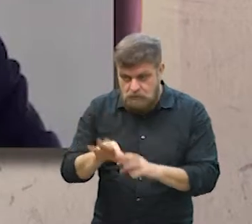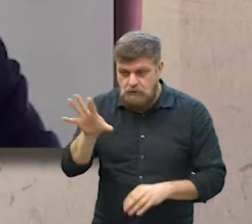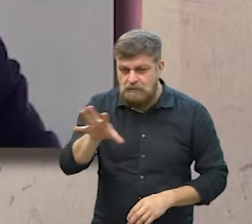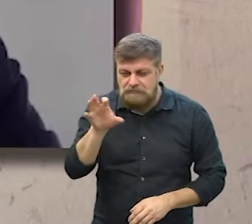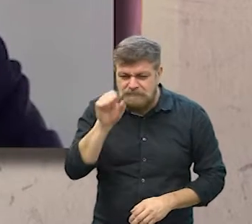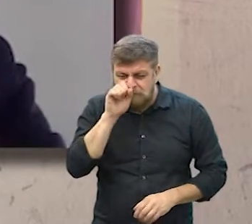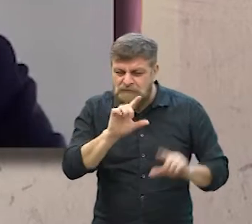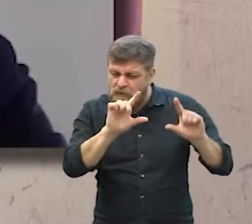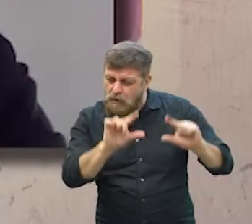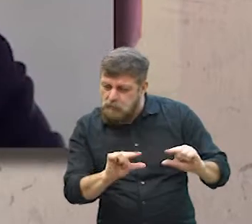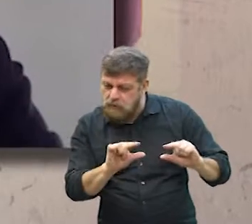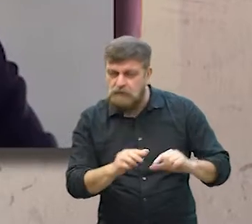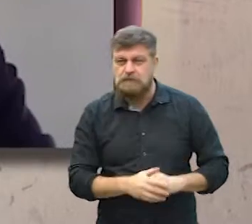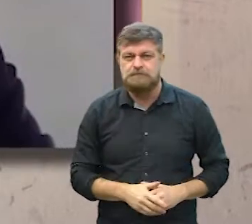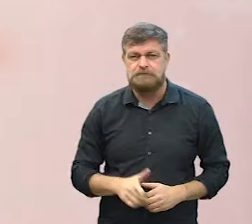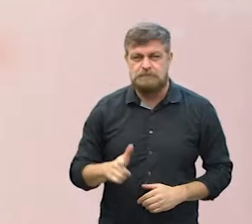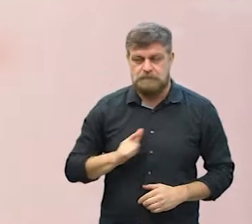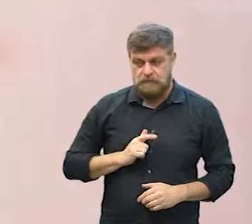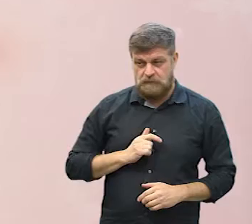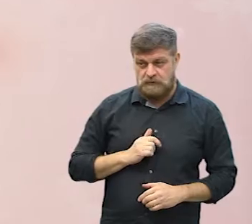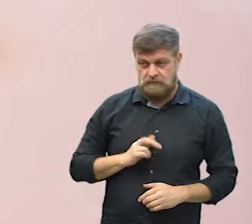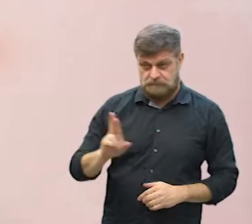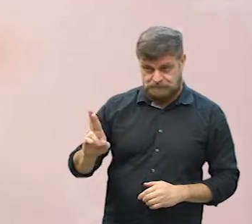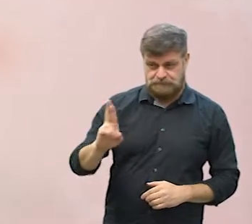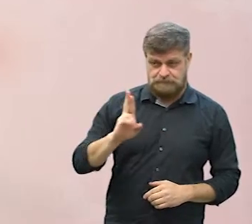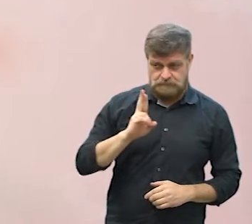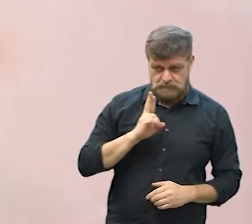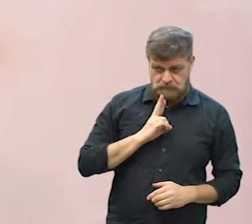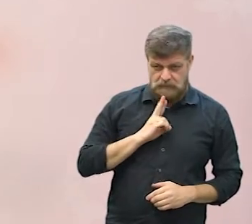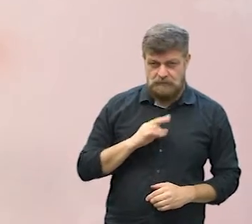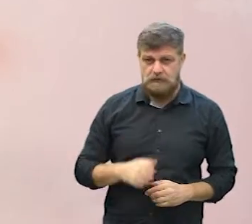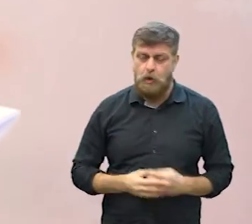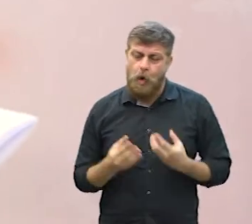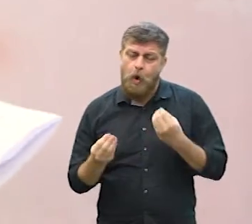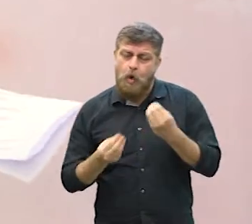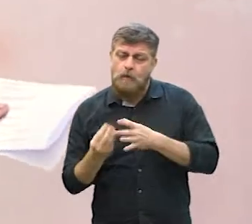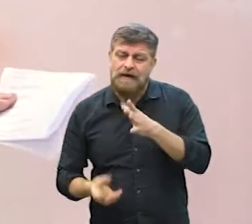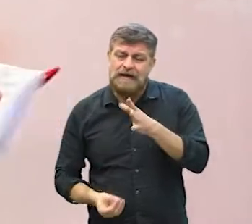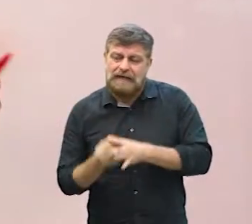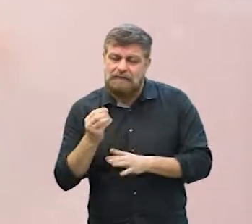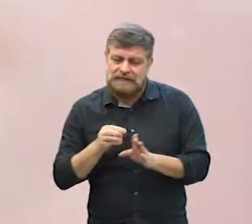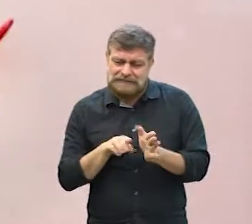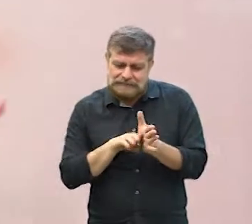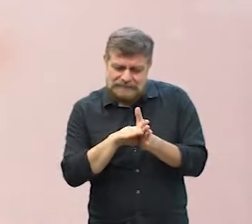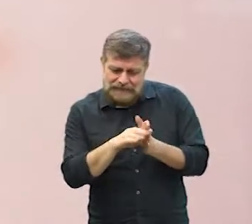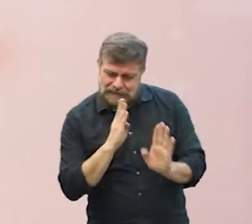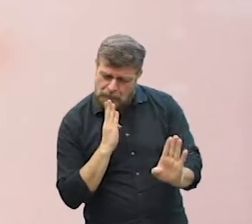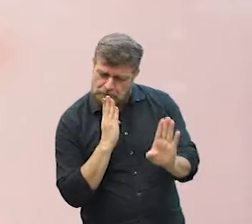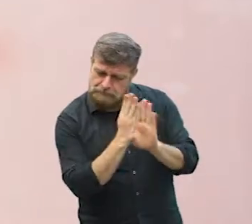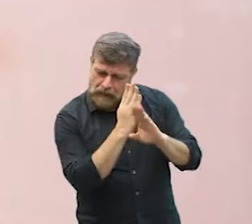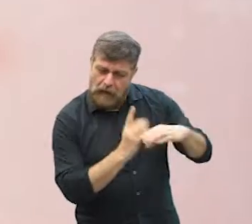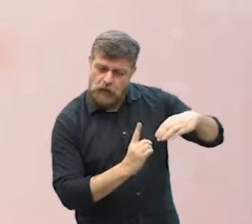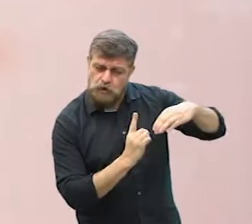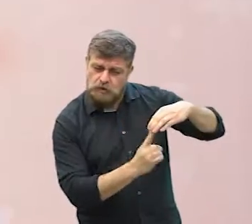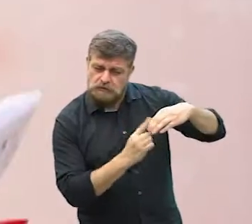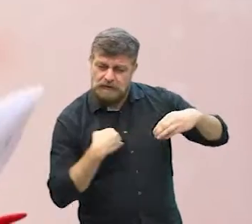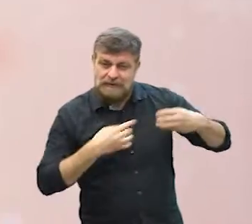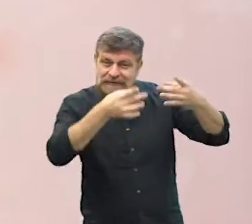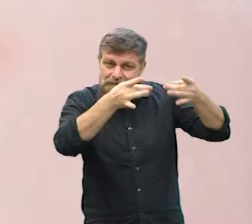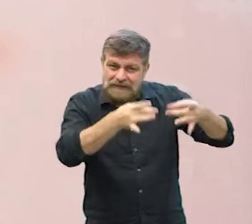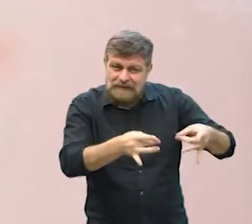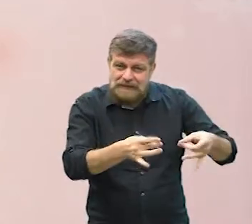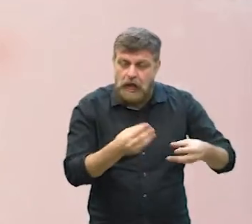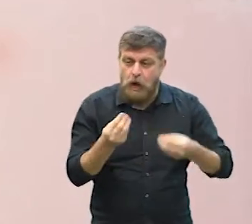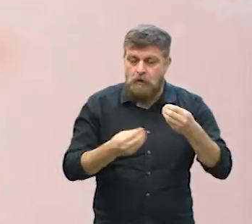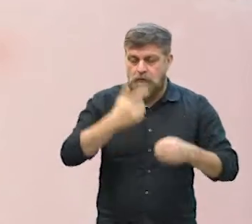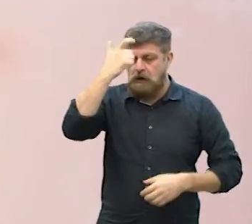para confirmar que ele está obstruído. O senhor falou aí do diagnóstico em consultório. Como que é feito mais ou menos esse diagnóstico? Para a gente detalhar